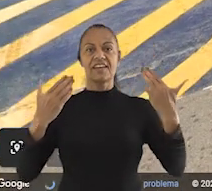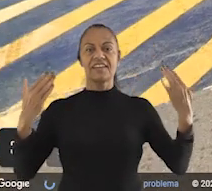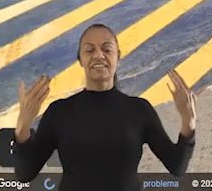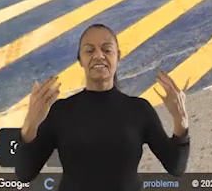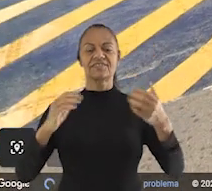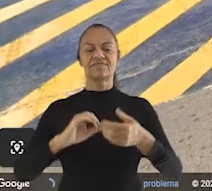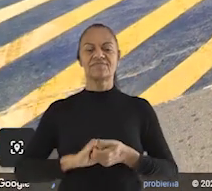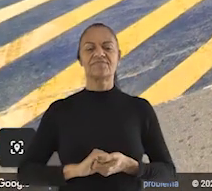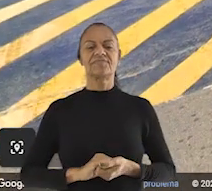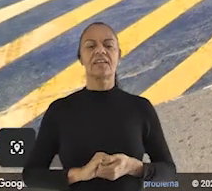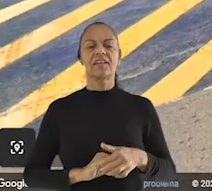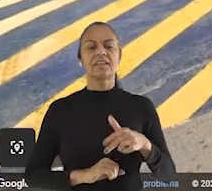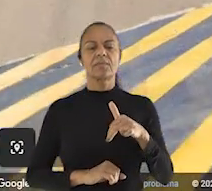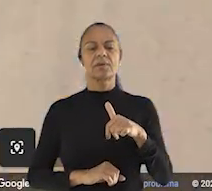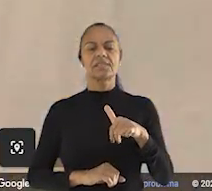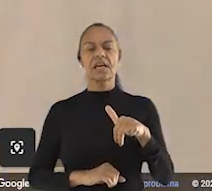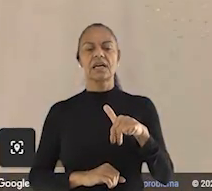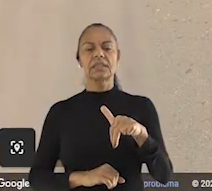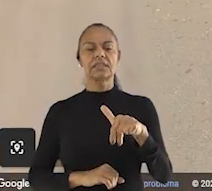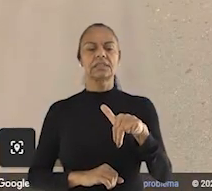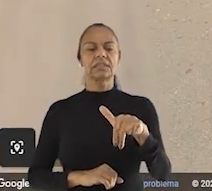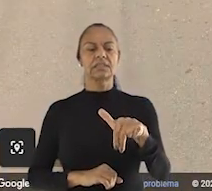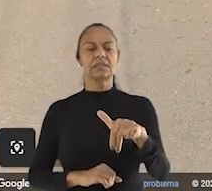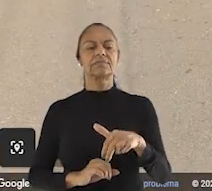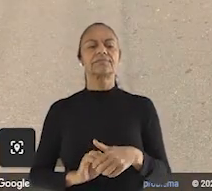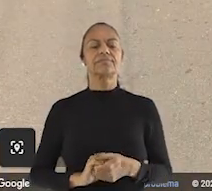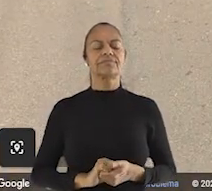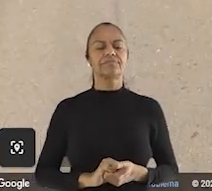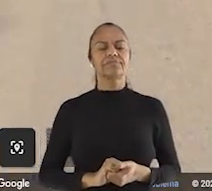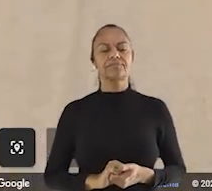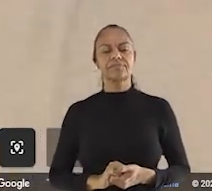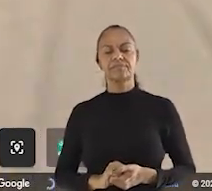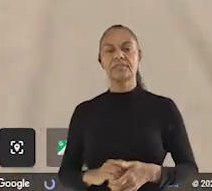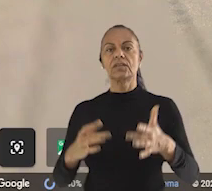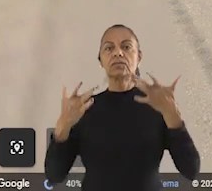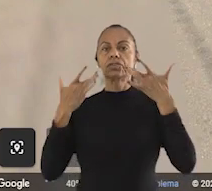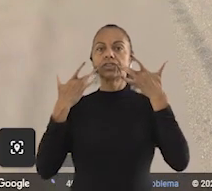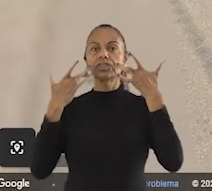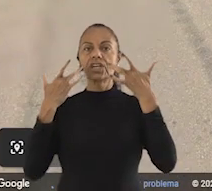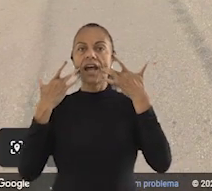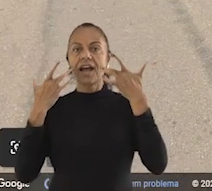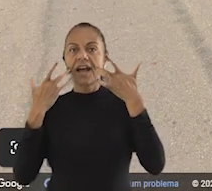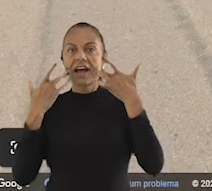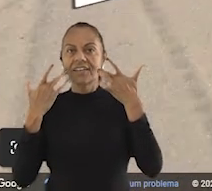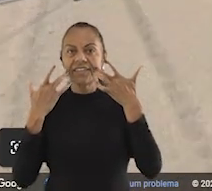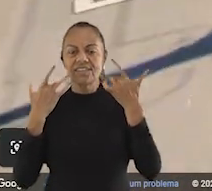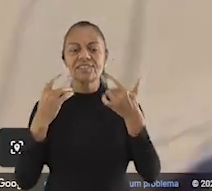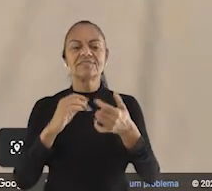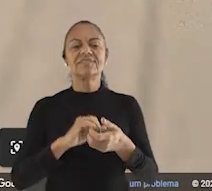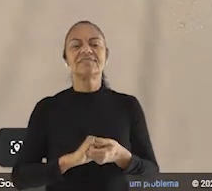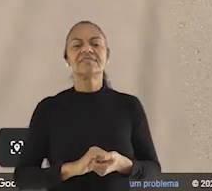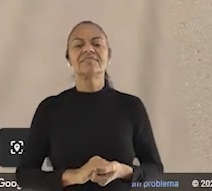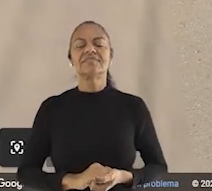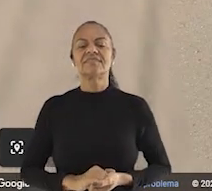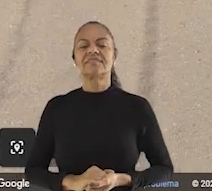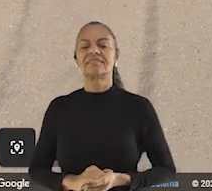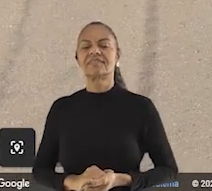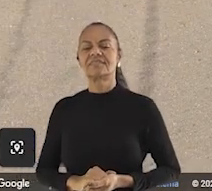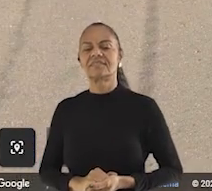na frente. Andando um pouquinho mais, você consegue chegar ao Teatro Universitário,